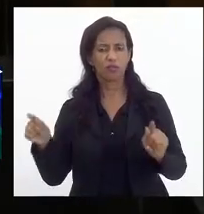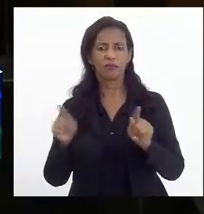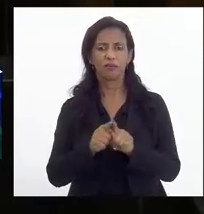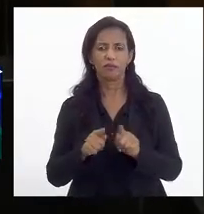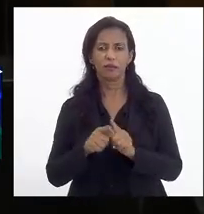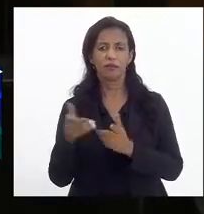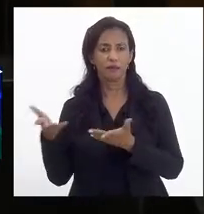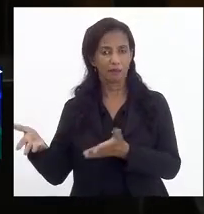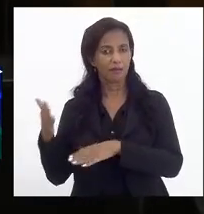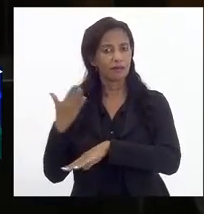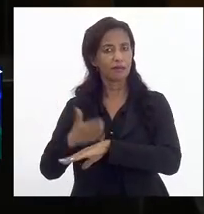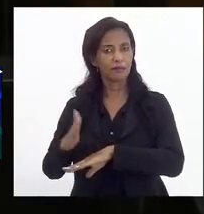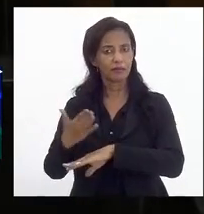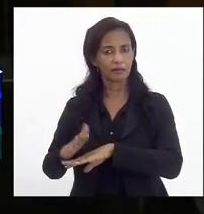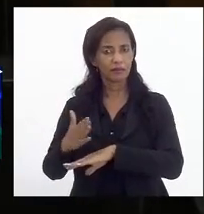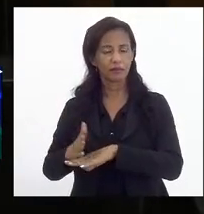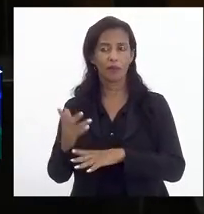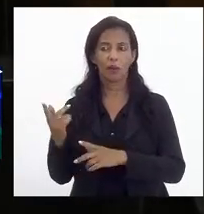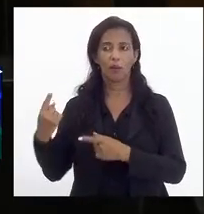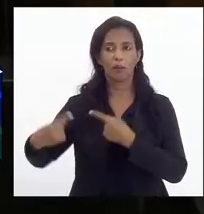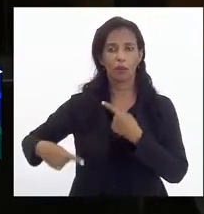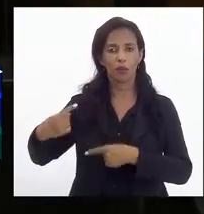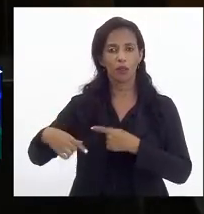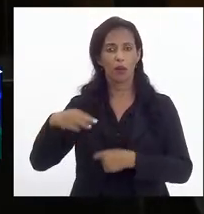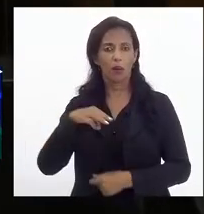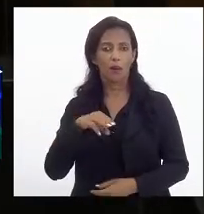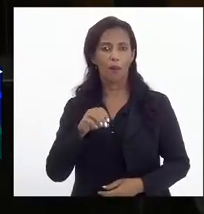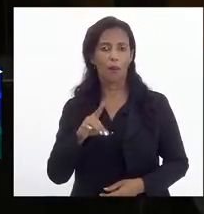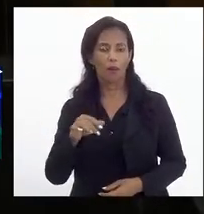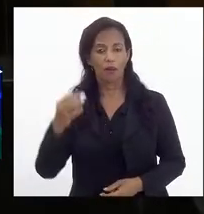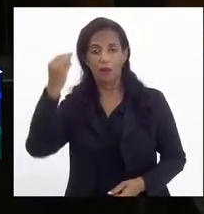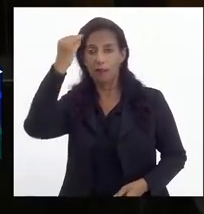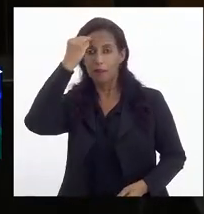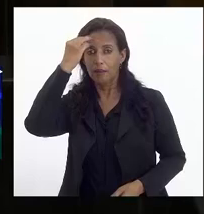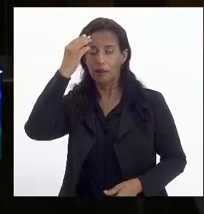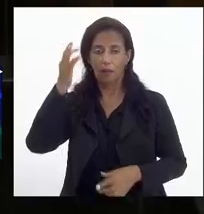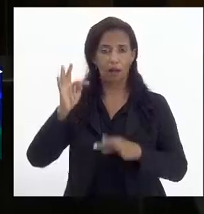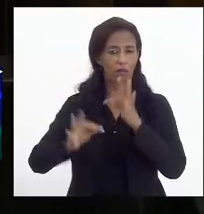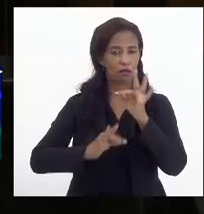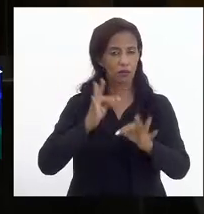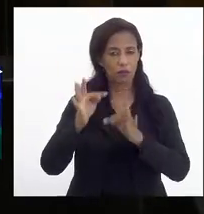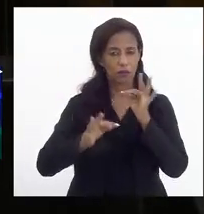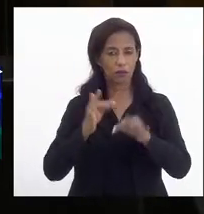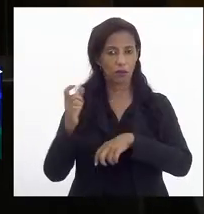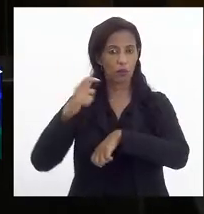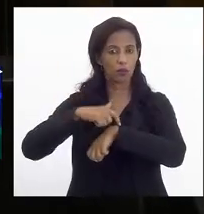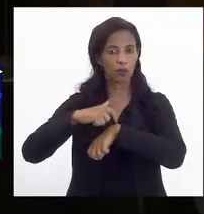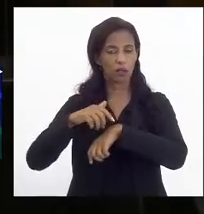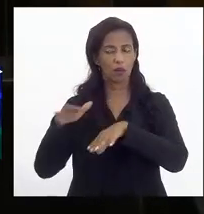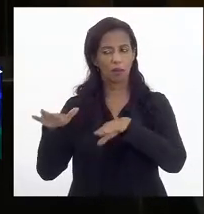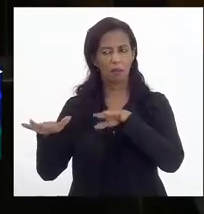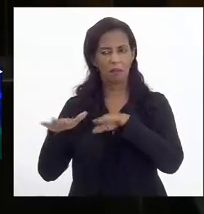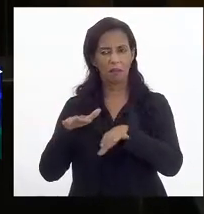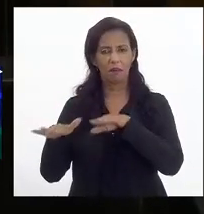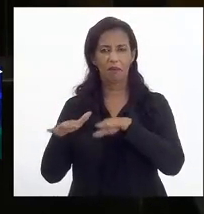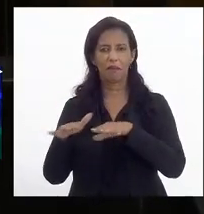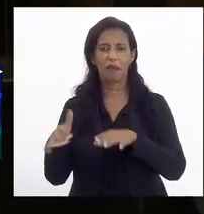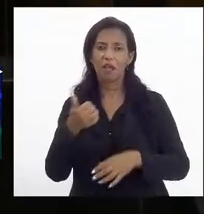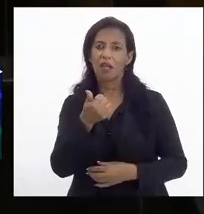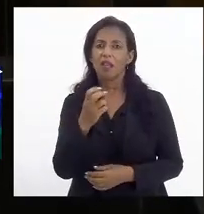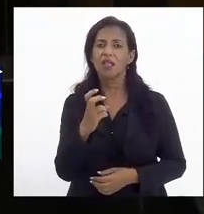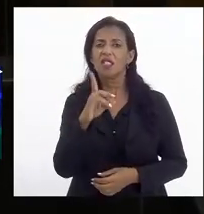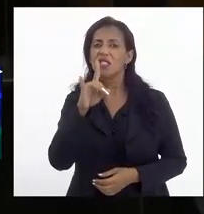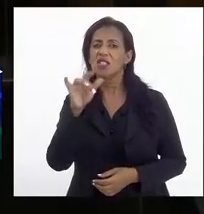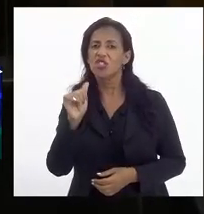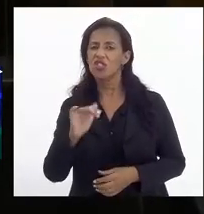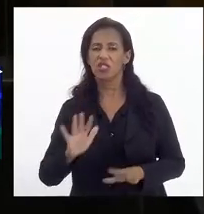também que ali se pratica uma política moderna de saúde mental o tempo médio entre os pacientes ficam ali não passa